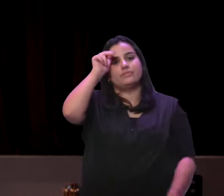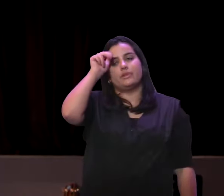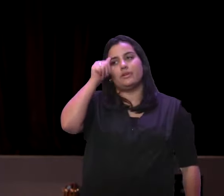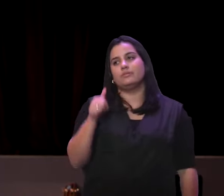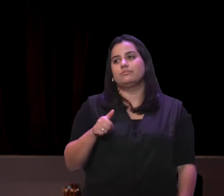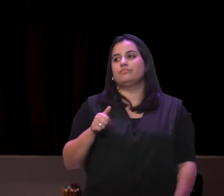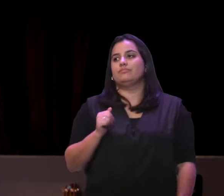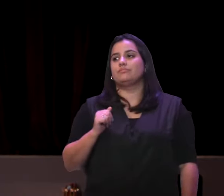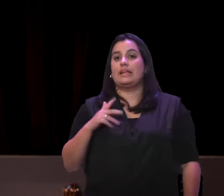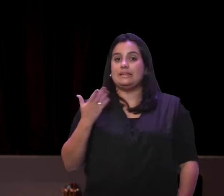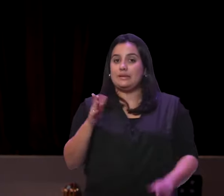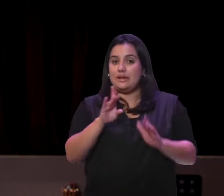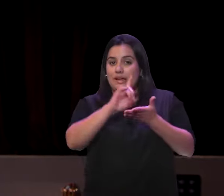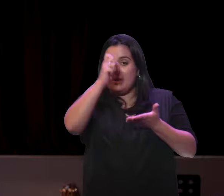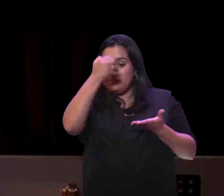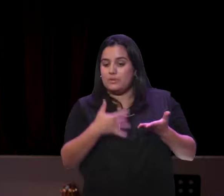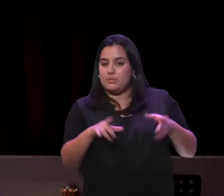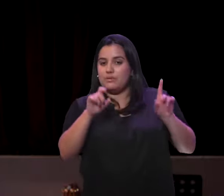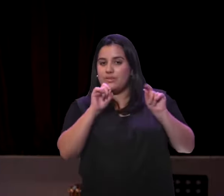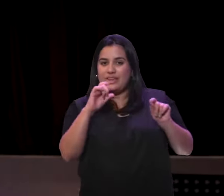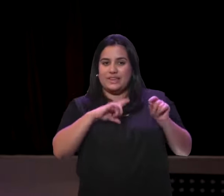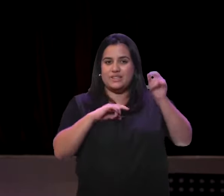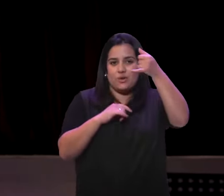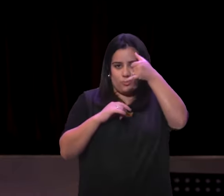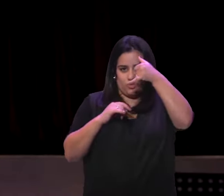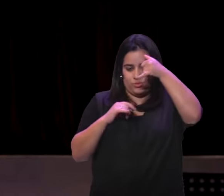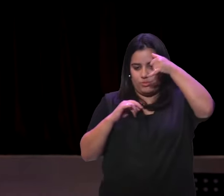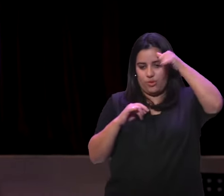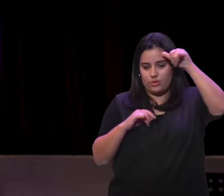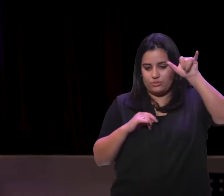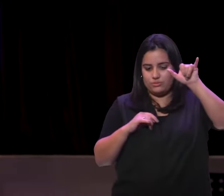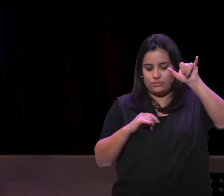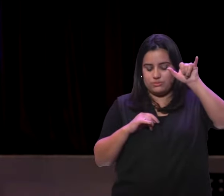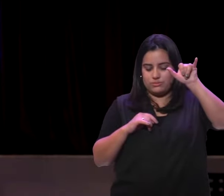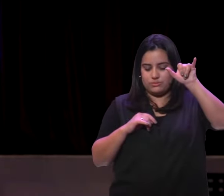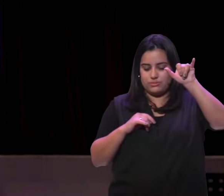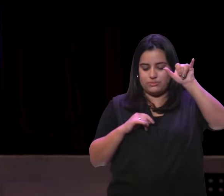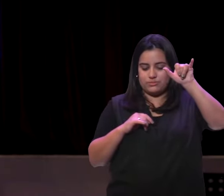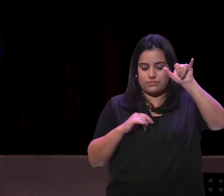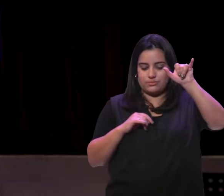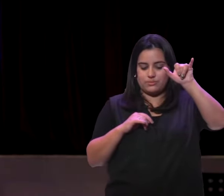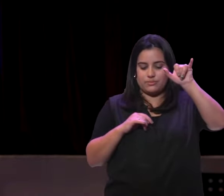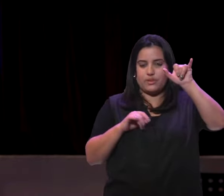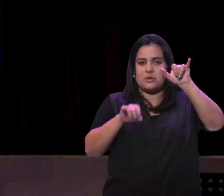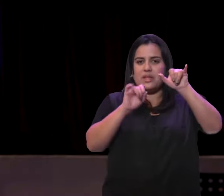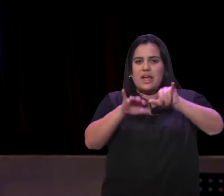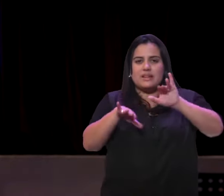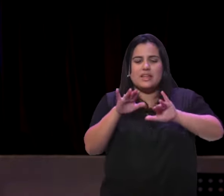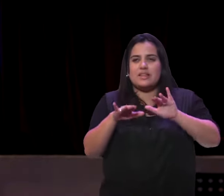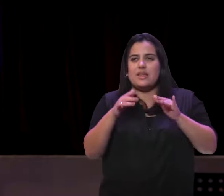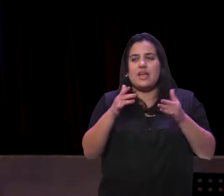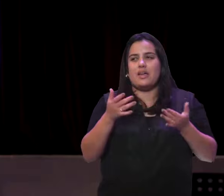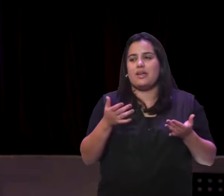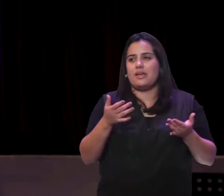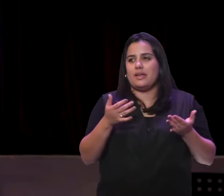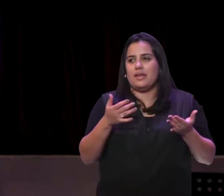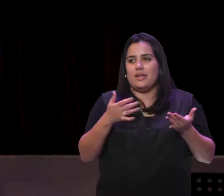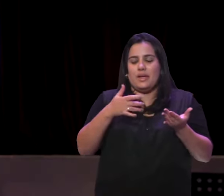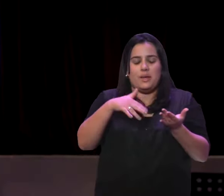a Bíblia conta que os bois que estavam indo na frente na carroça, eles passaram em algum buraco, em algum